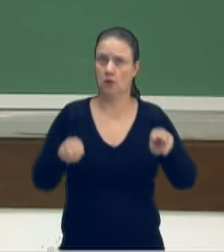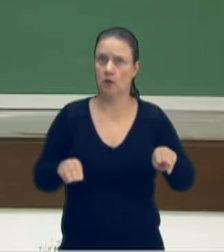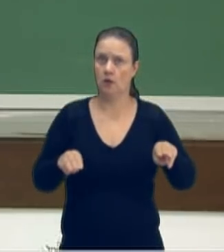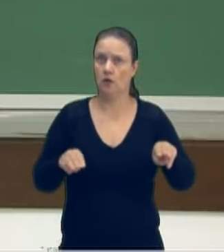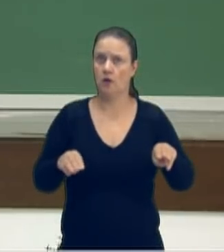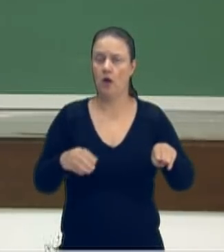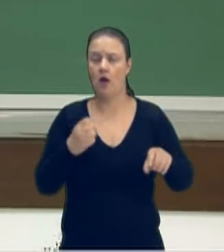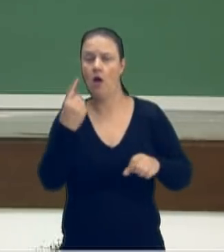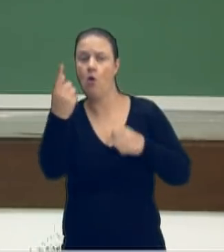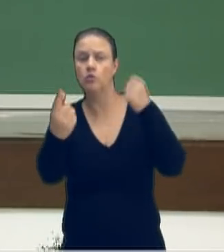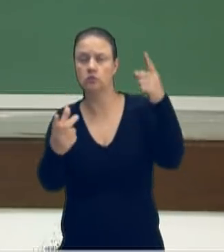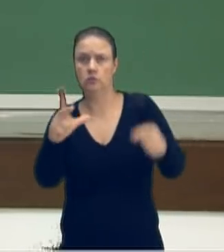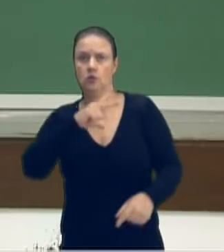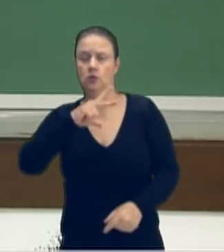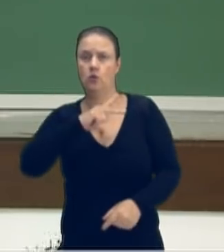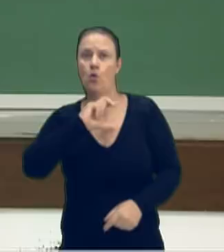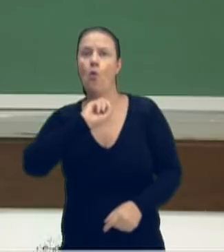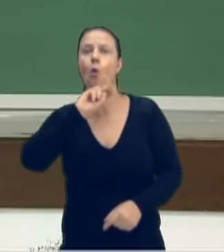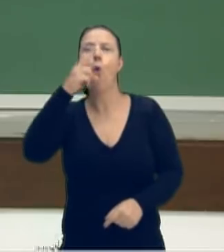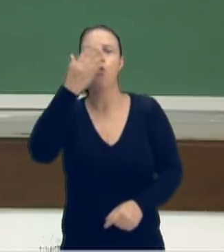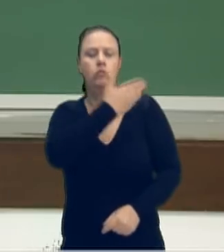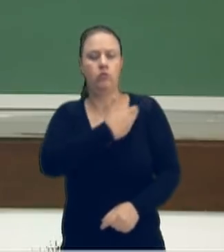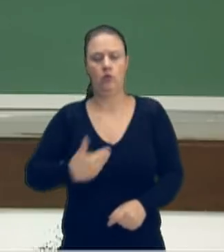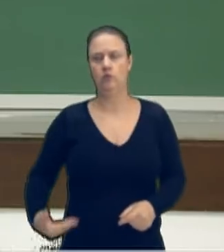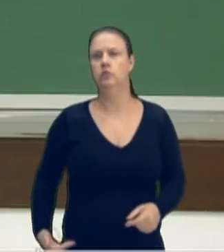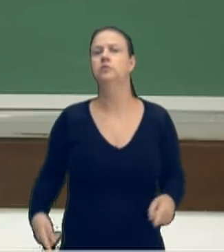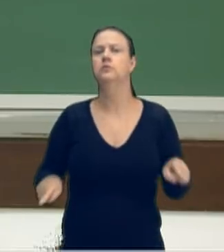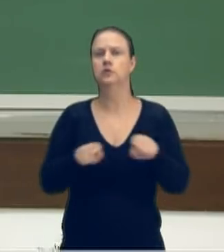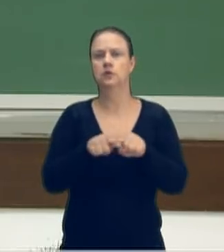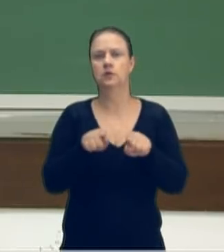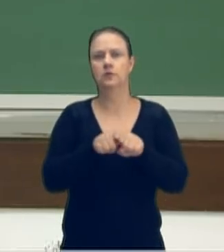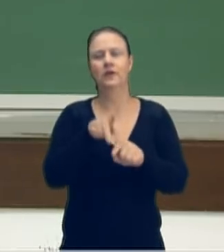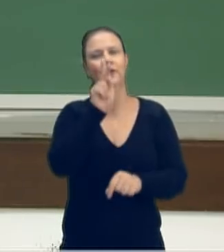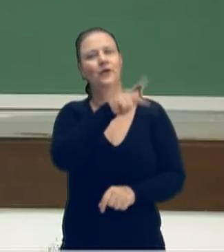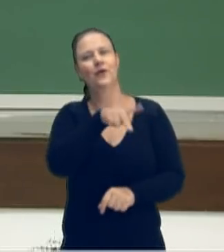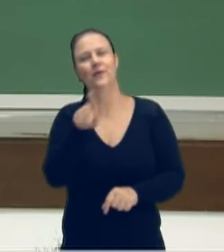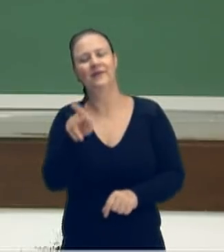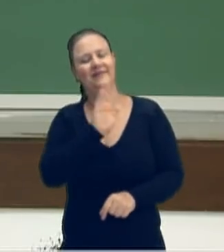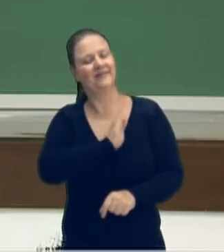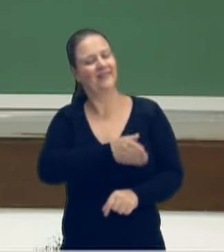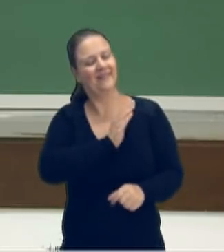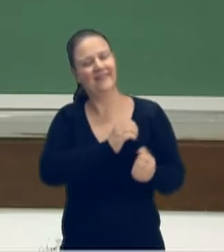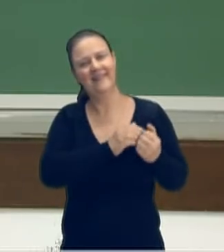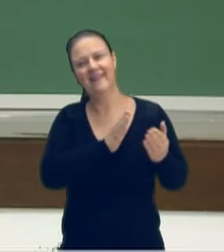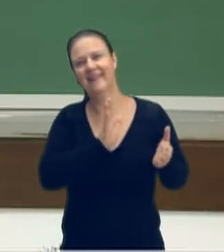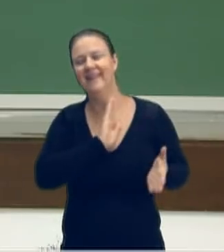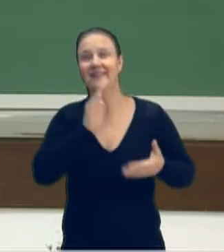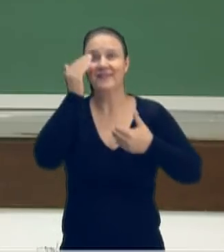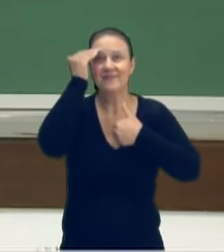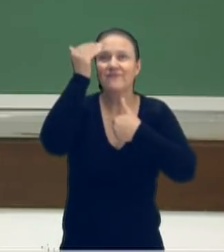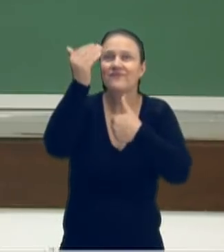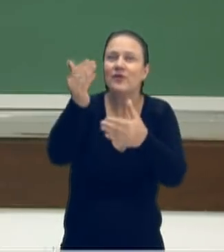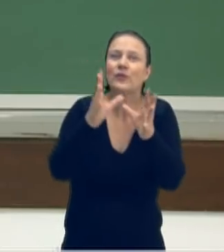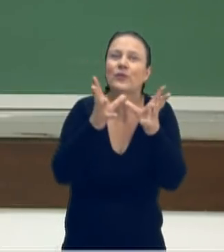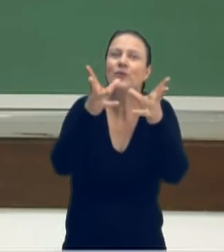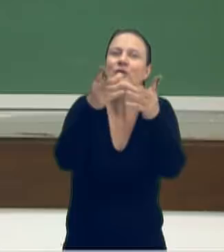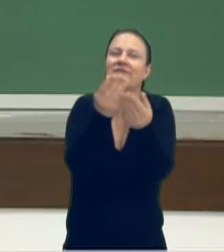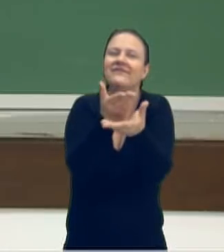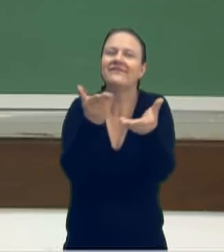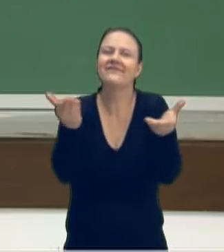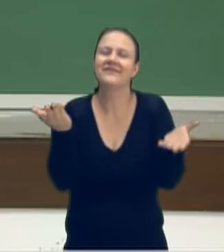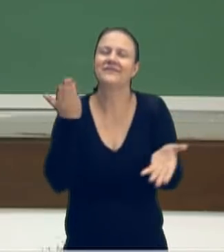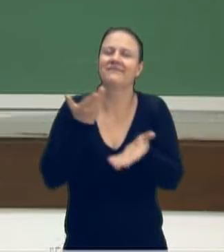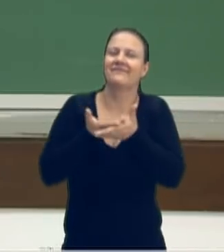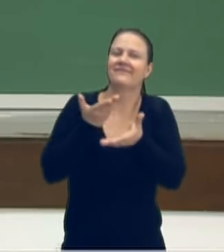particulares, alguns públicos. Professor Roberto, de coração, gostaria de agradecer a todos vocês, mais uma